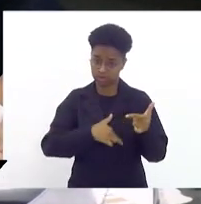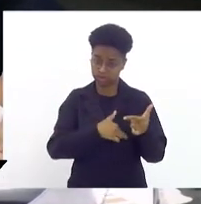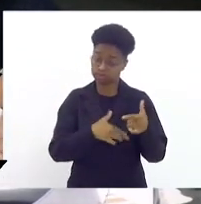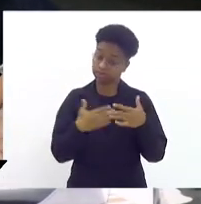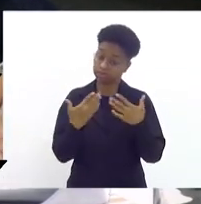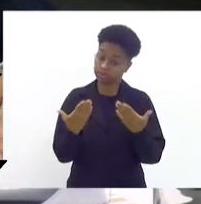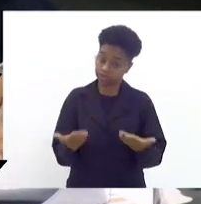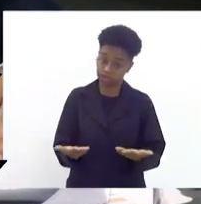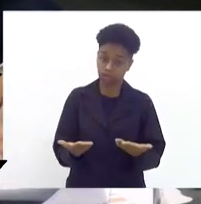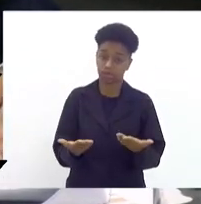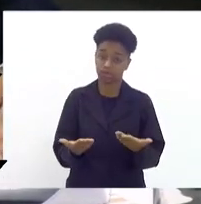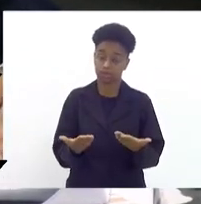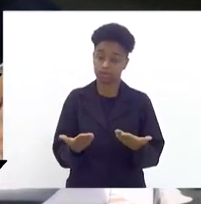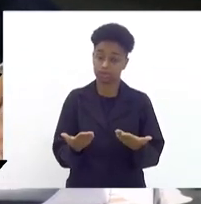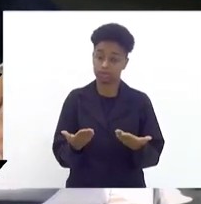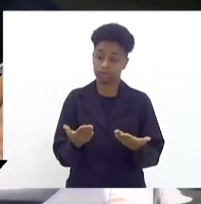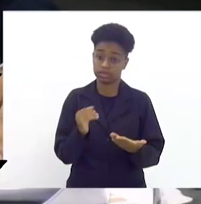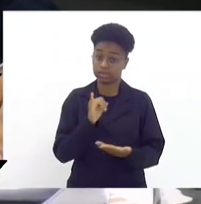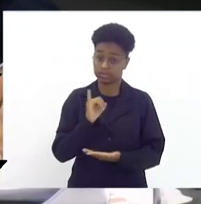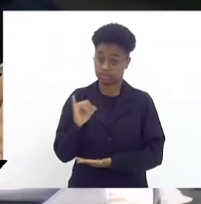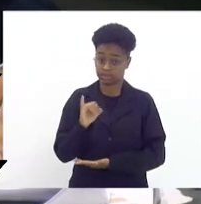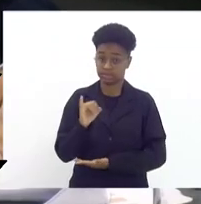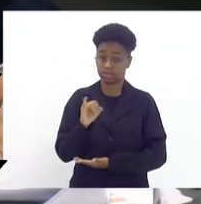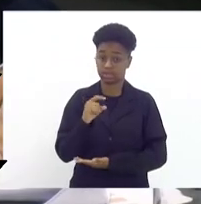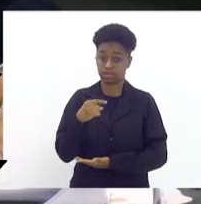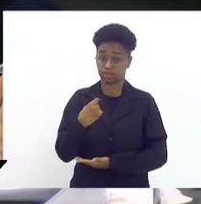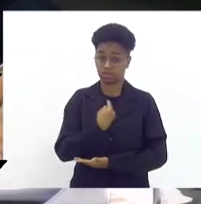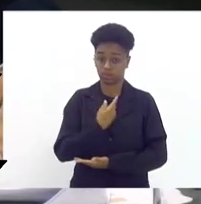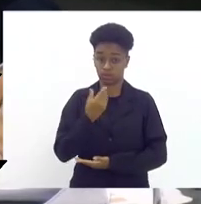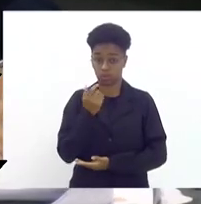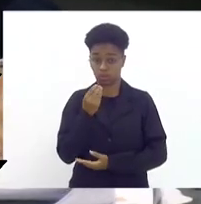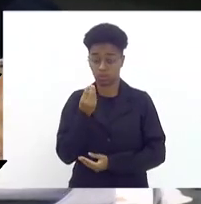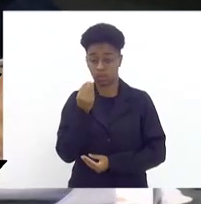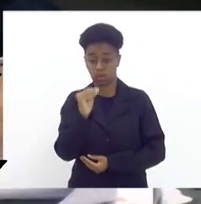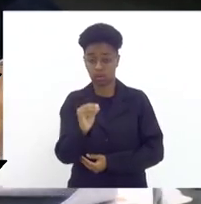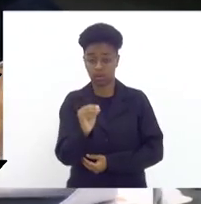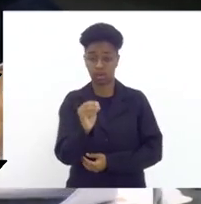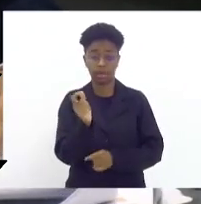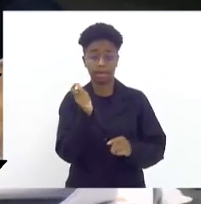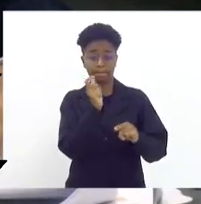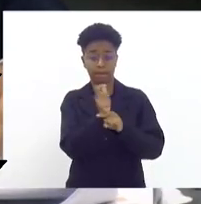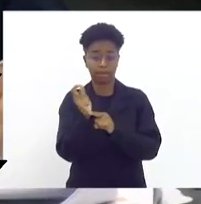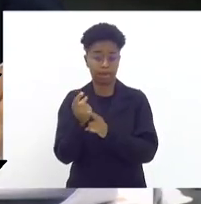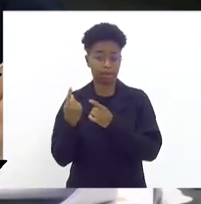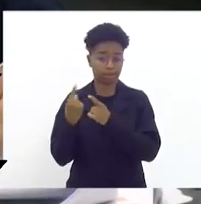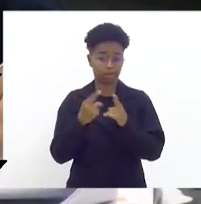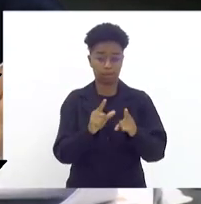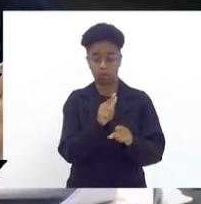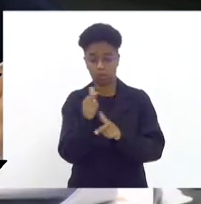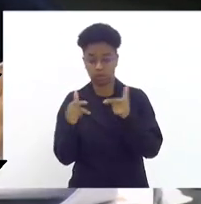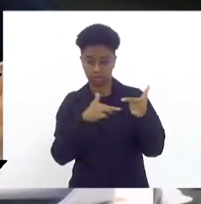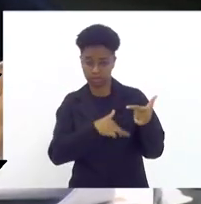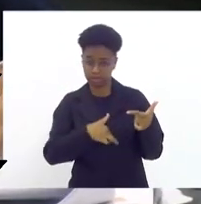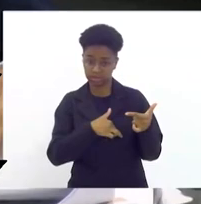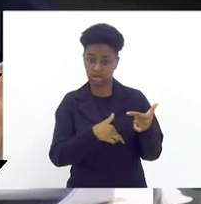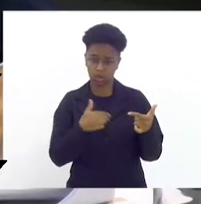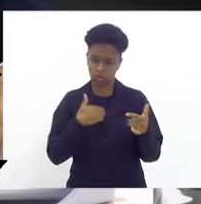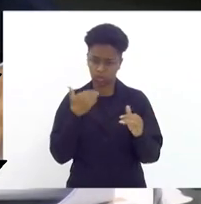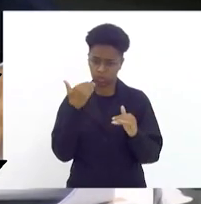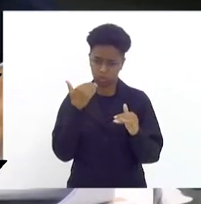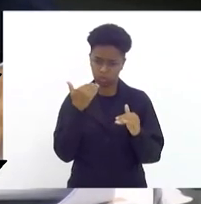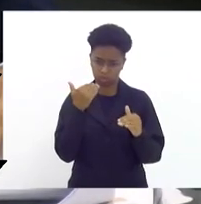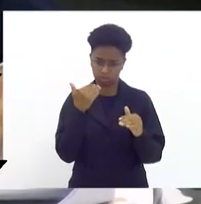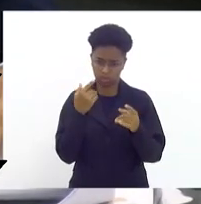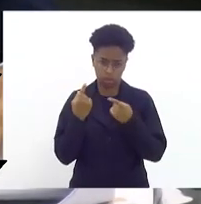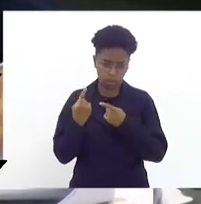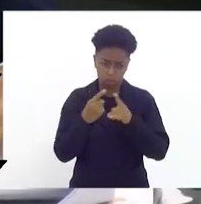qualquer maneira, quando a gente coloca aqui discriminar, ofender, caluniar, rechaçar religiões, eu não sou contra absolutamente